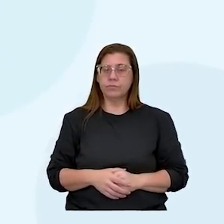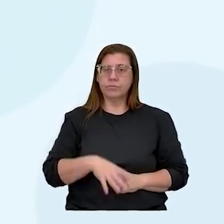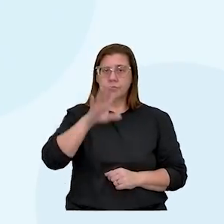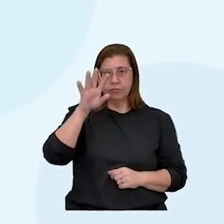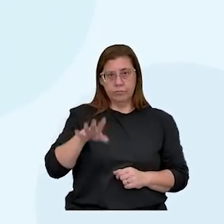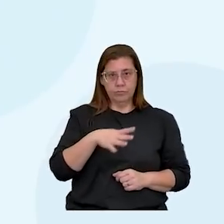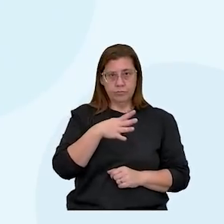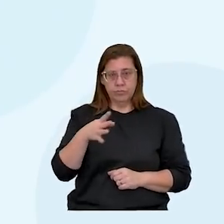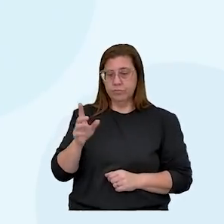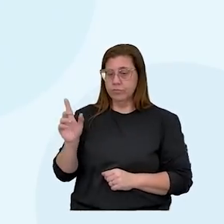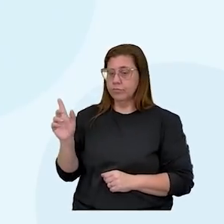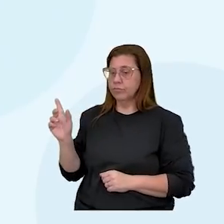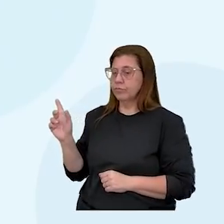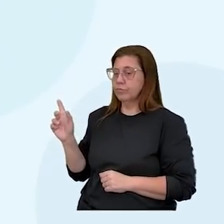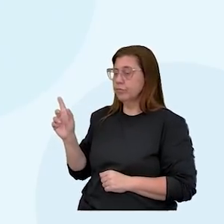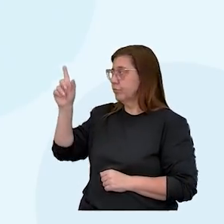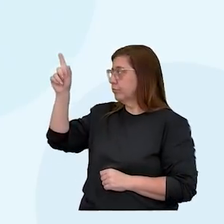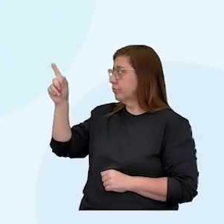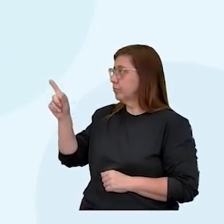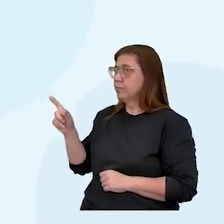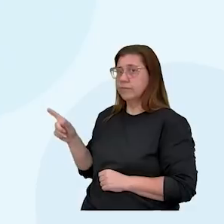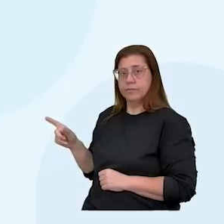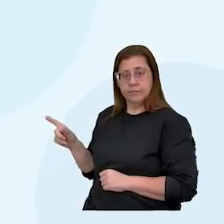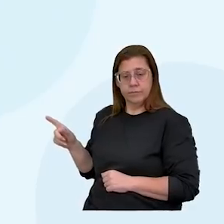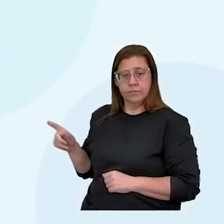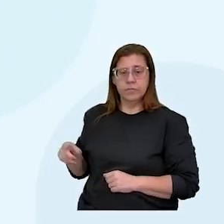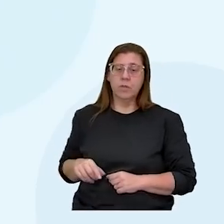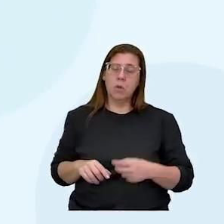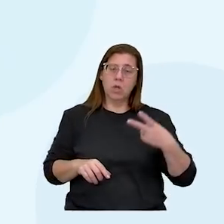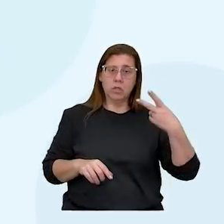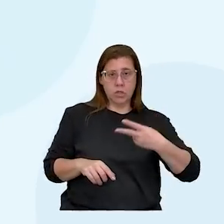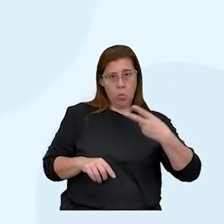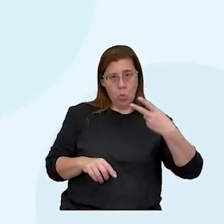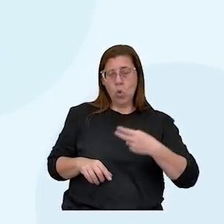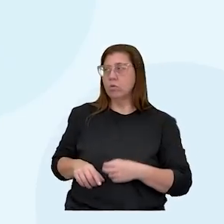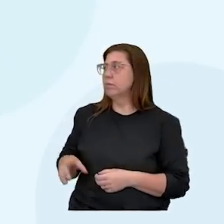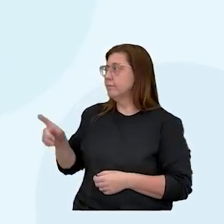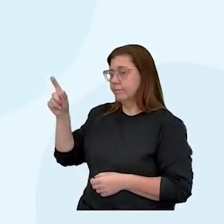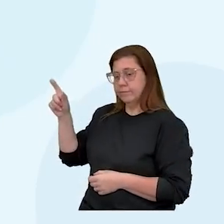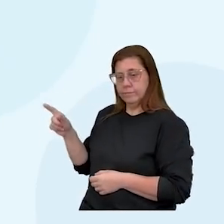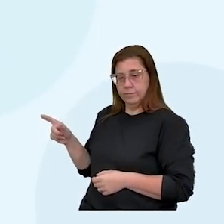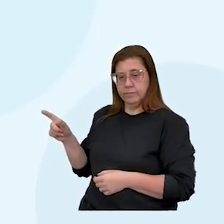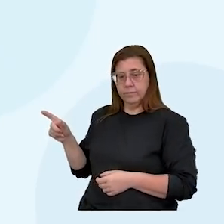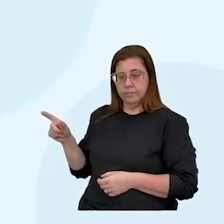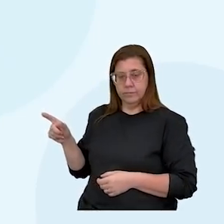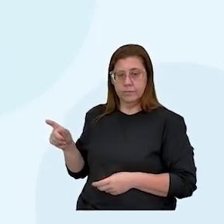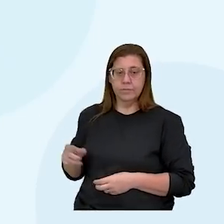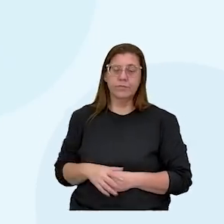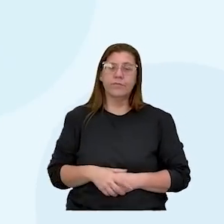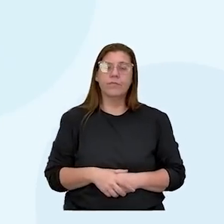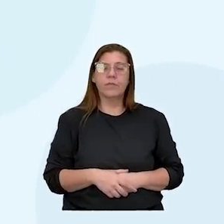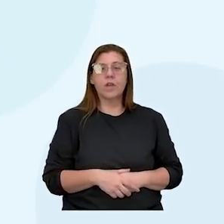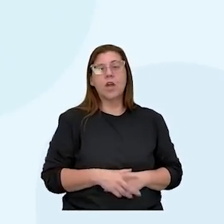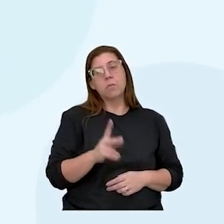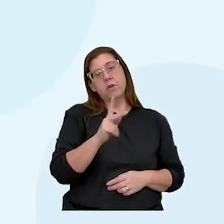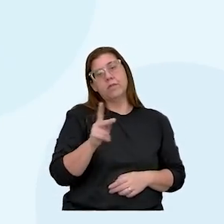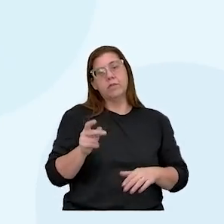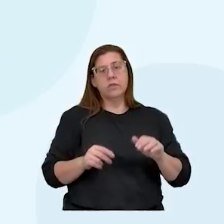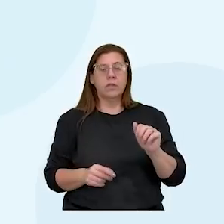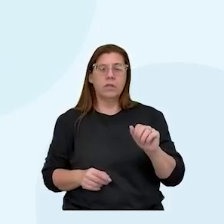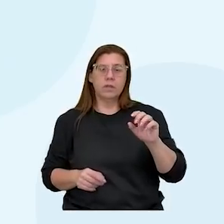outro pensa, e, inclusive, vou reforçar, já falei outras vezes, nós sempre produzimos o nosso